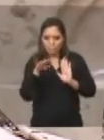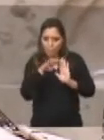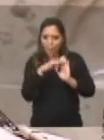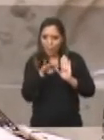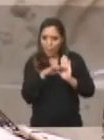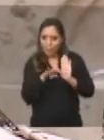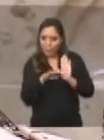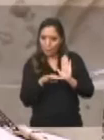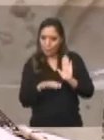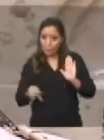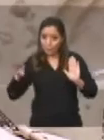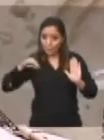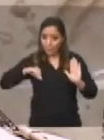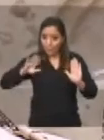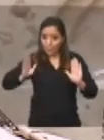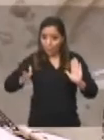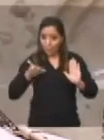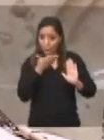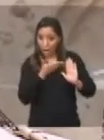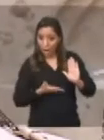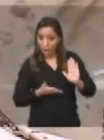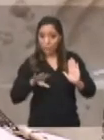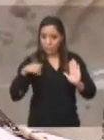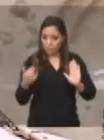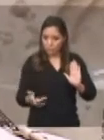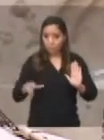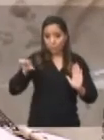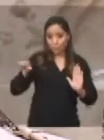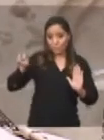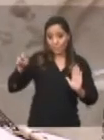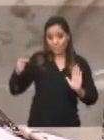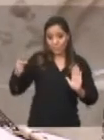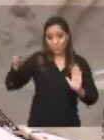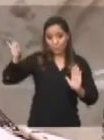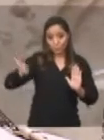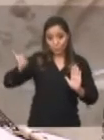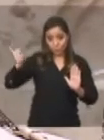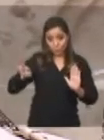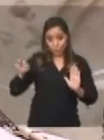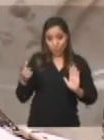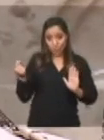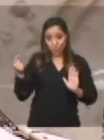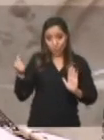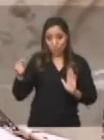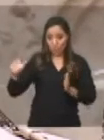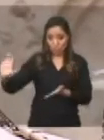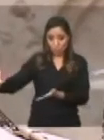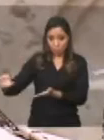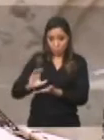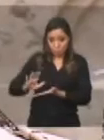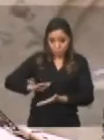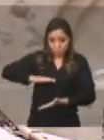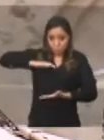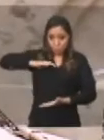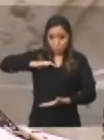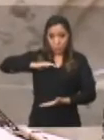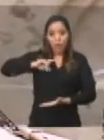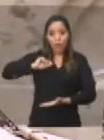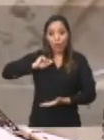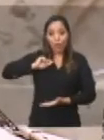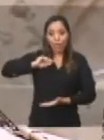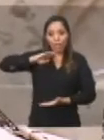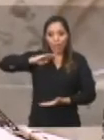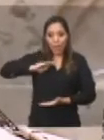proventos, 97% do valor depositado em sua conta pela Câmara dos Deputados foi retirado parte que foi